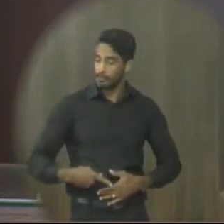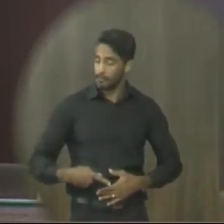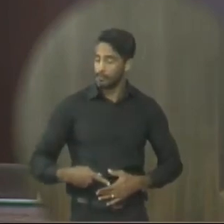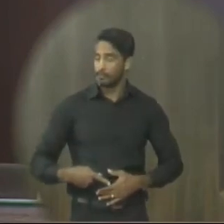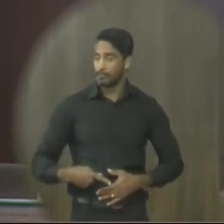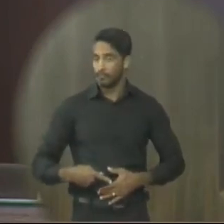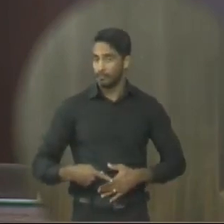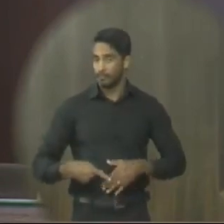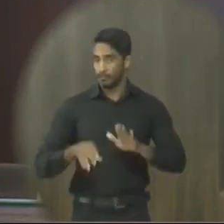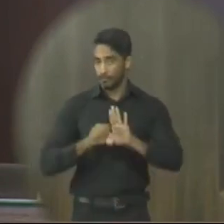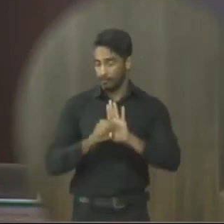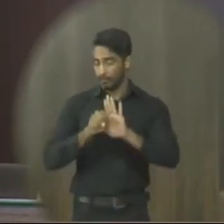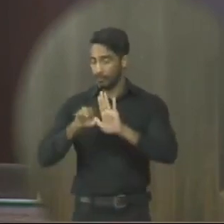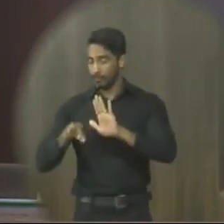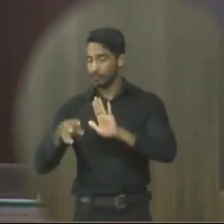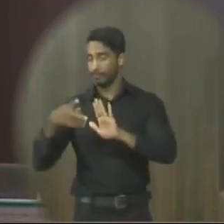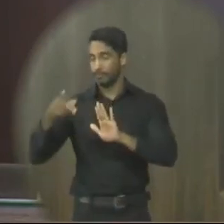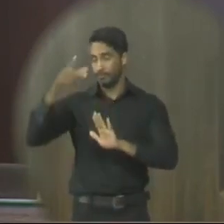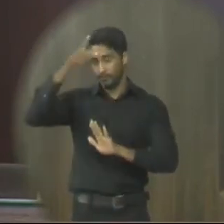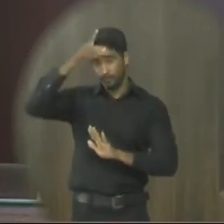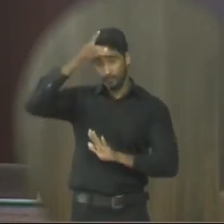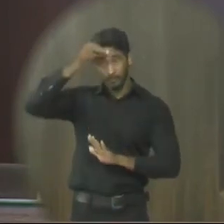senhor prefeito municipal, na forma